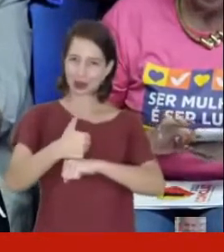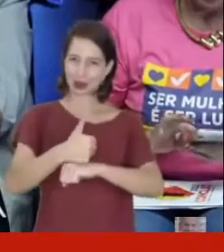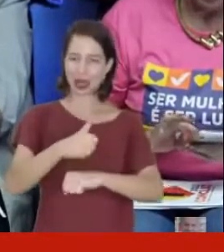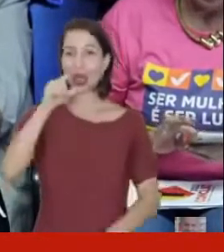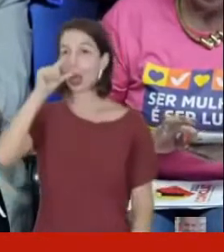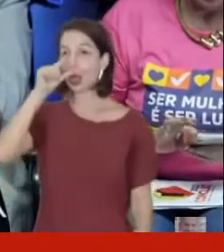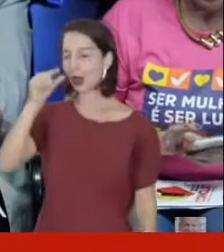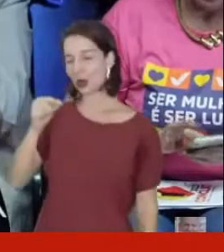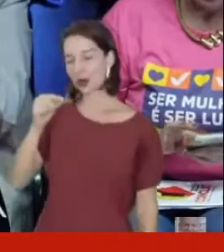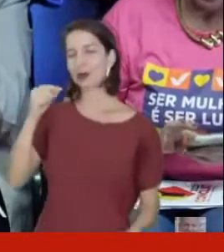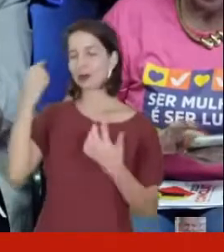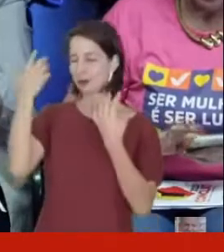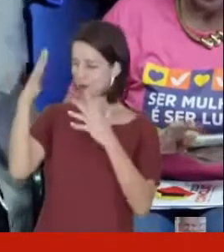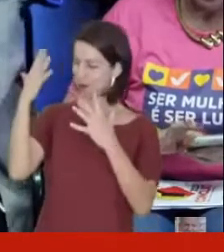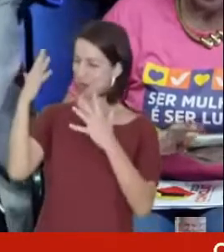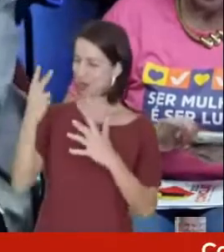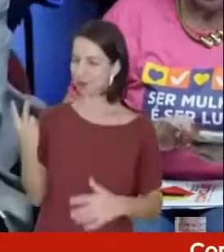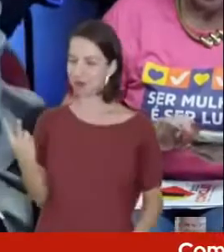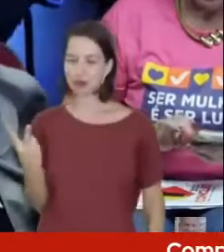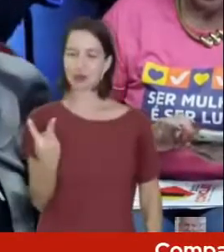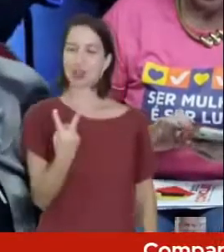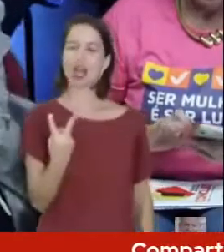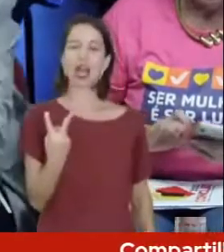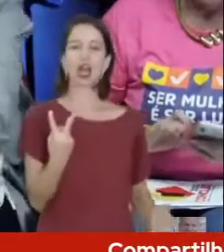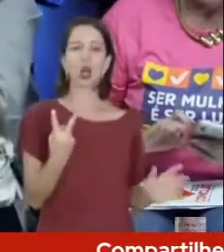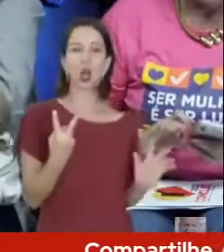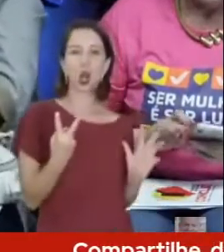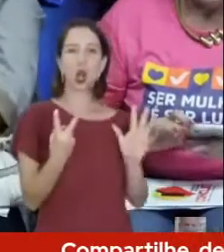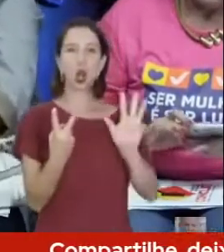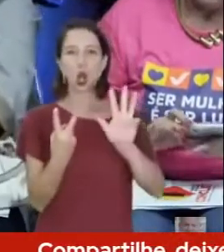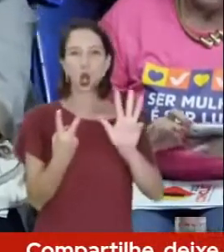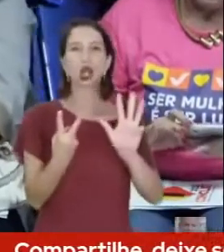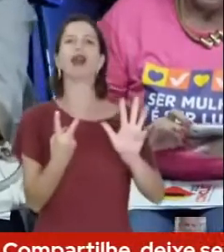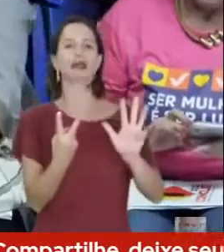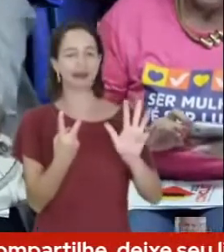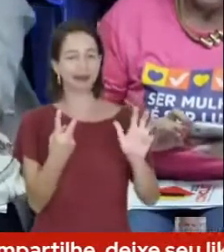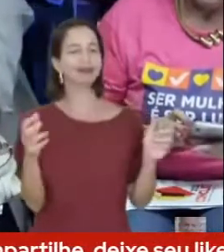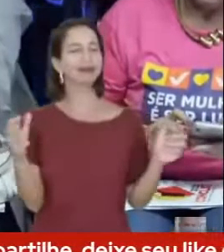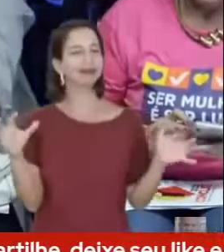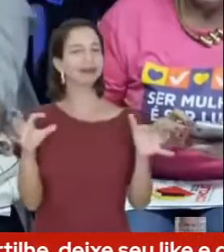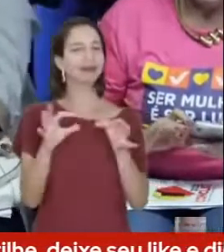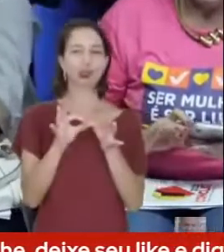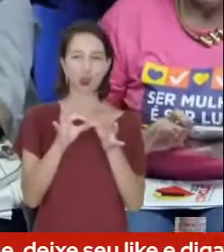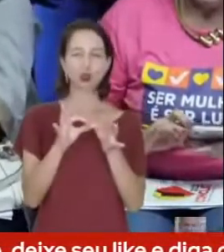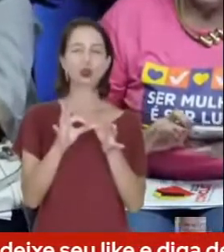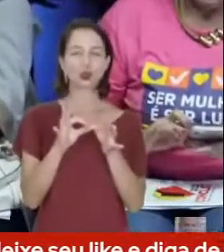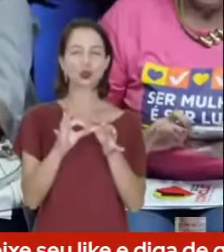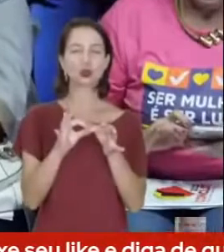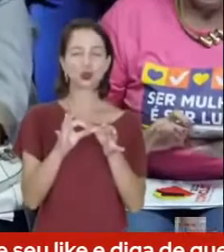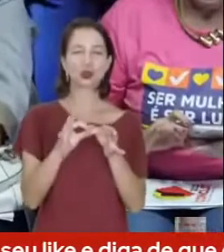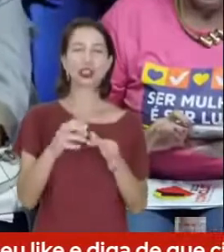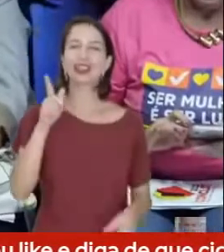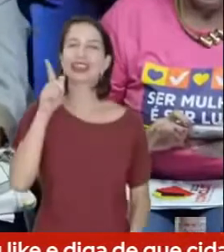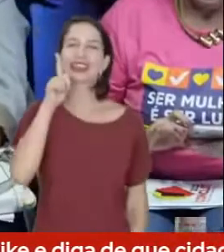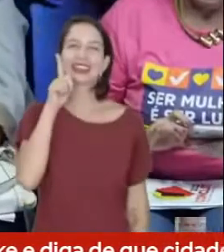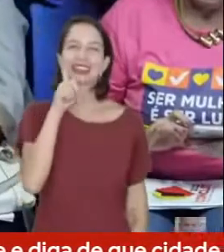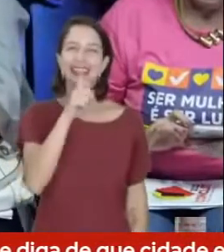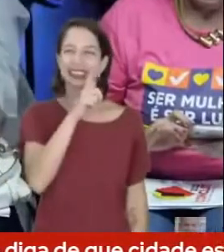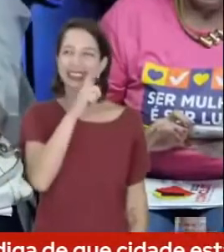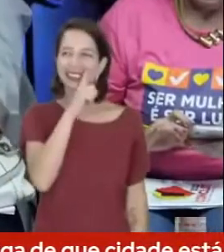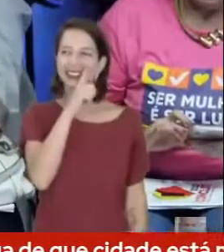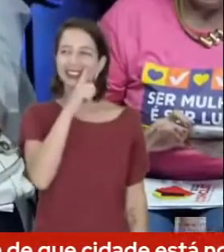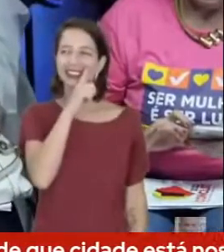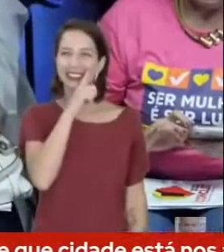presidenta Gleice, sem palavras, você ganhou meu coração em várias ações que a gente acompanha